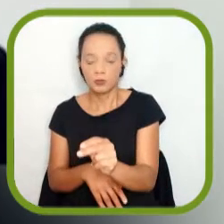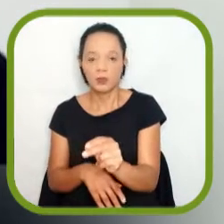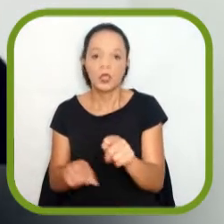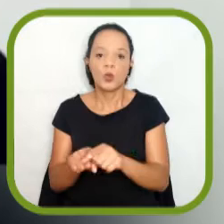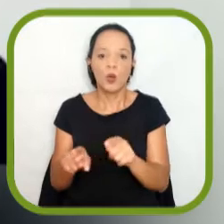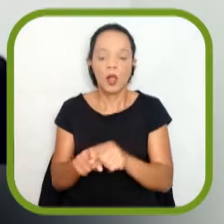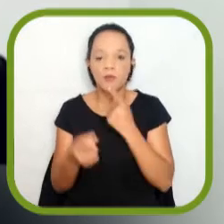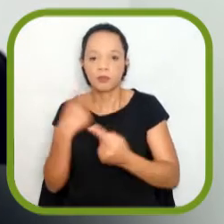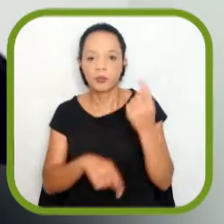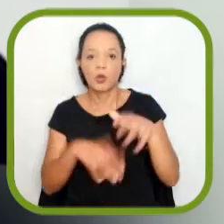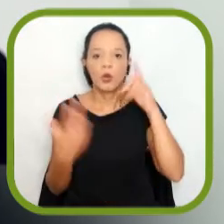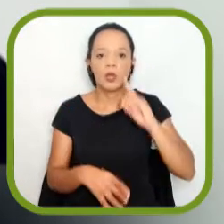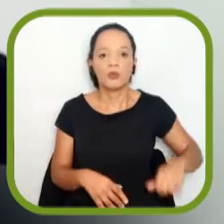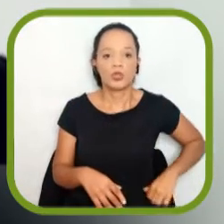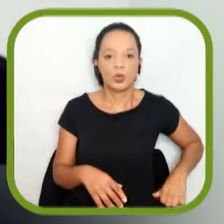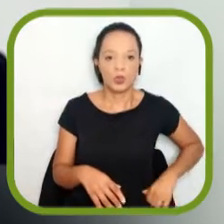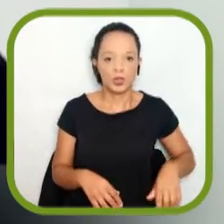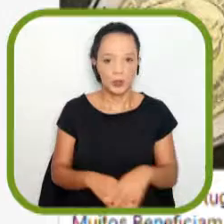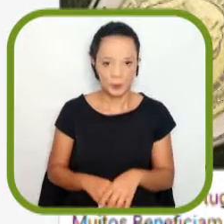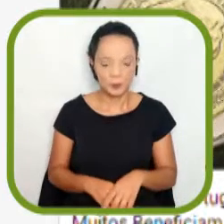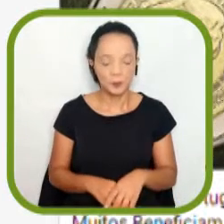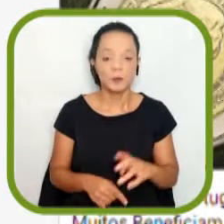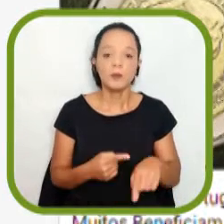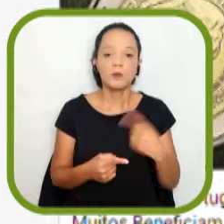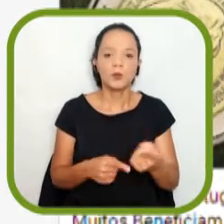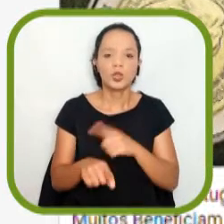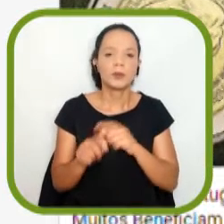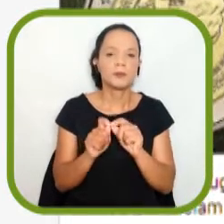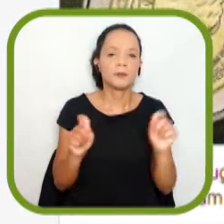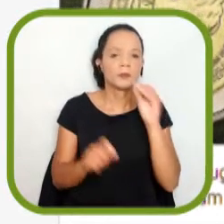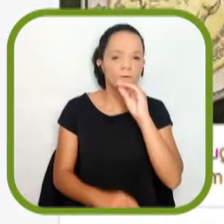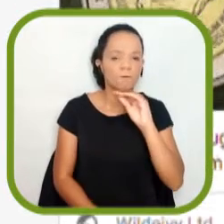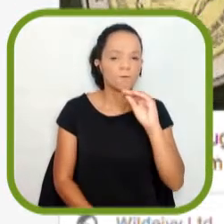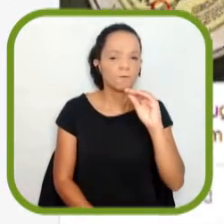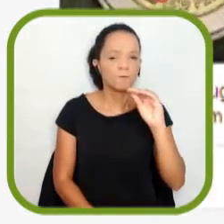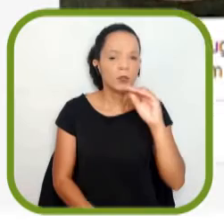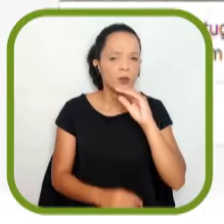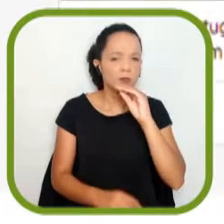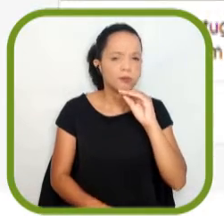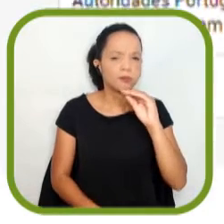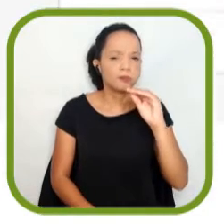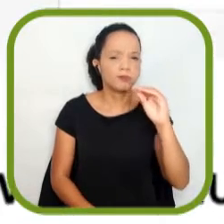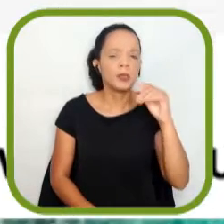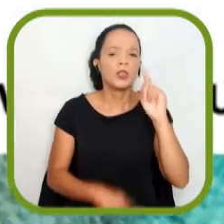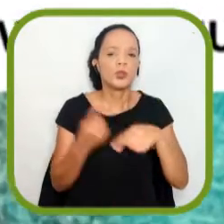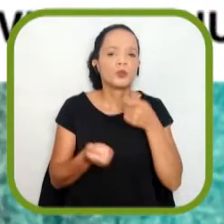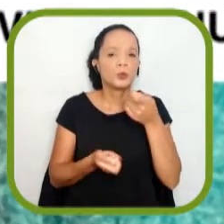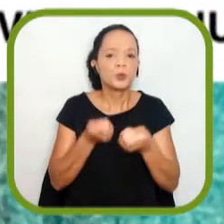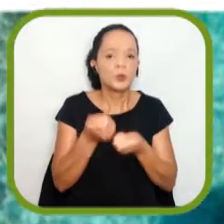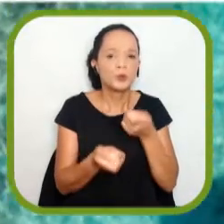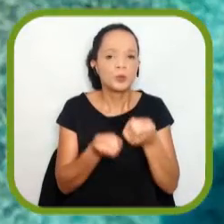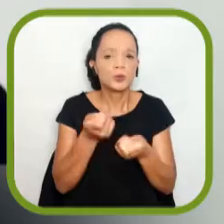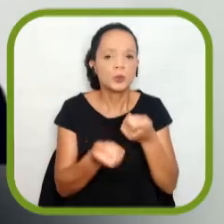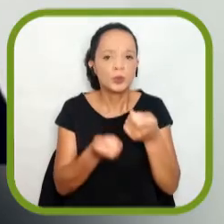reivindicarem o que quer que fosse, nem as prostitutas. Depois houve um período de silêncio muito grande e depois, aos